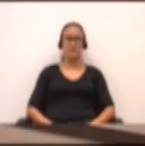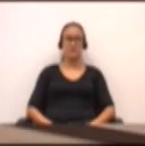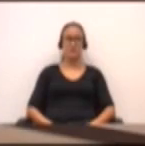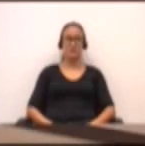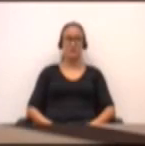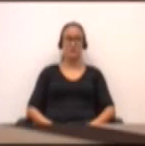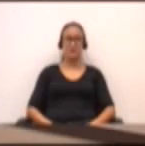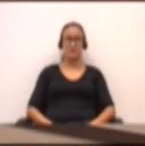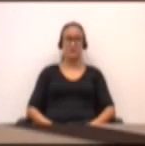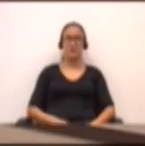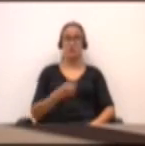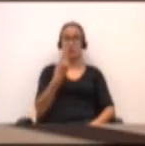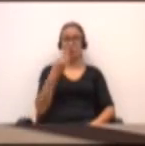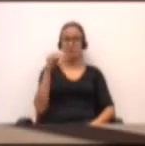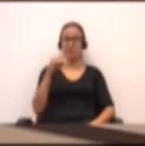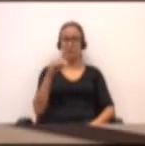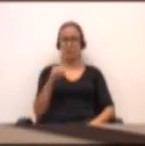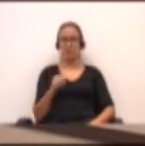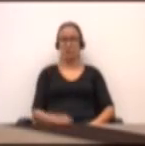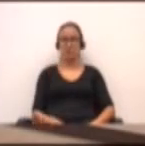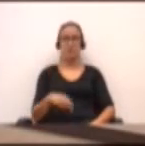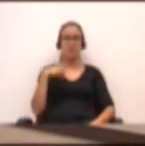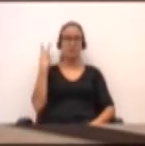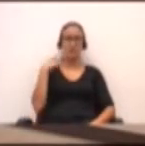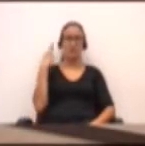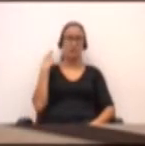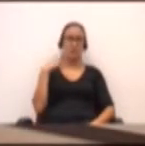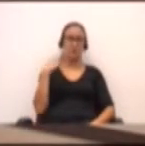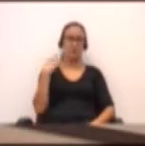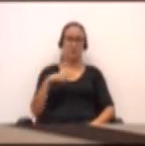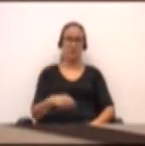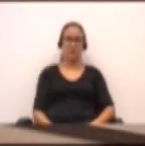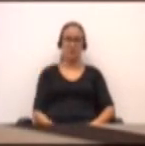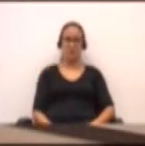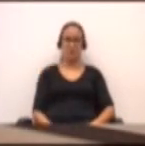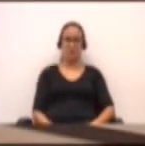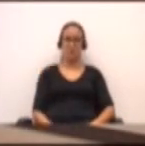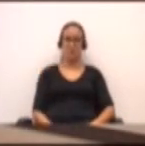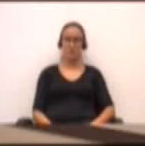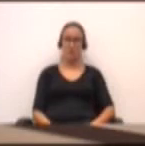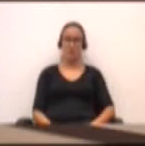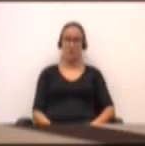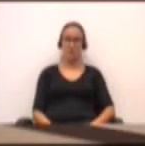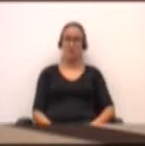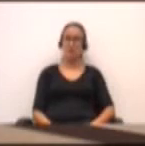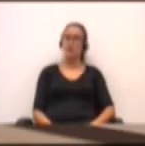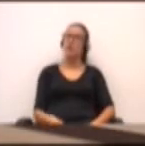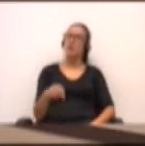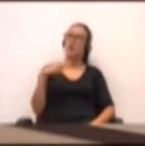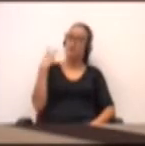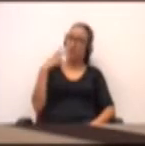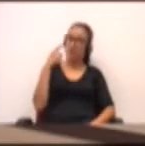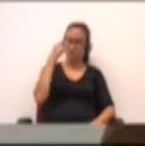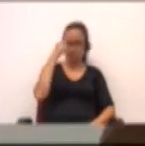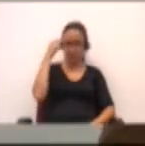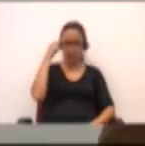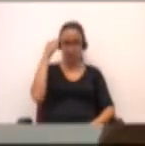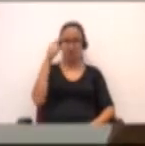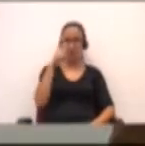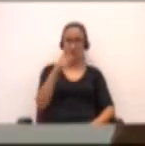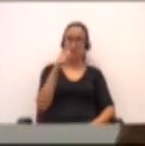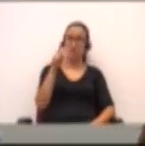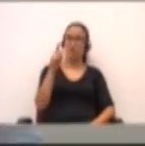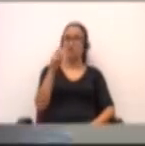Para comentar, durante 1 minuto, o vereador Ronei Costa Martins. Muito obrigado pela exceção, senhor presidente. Vereador Júlio, vereador Geraldo